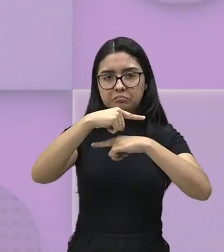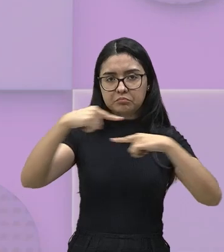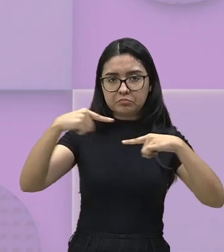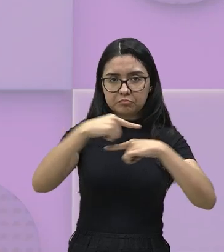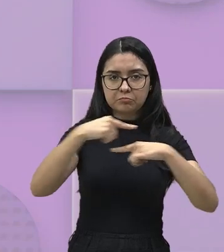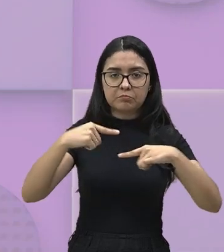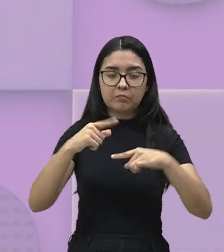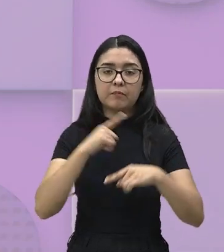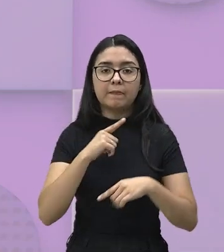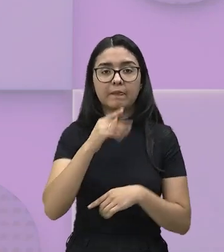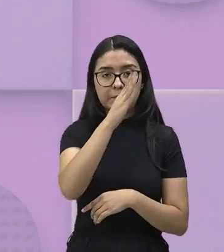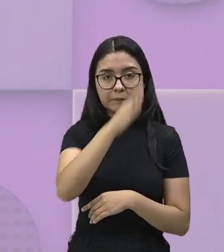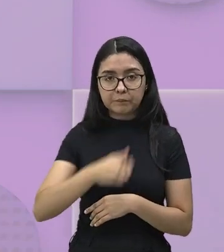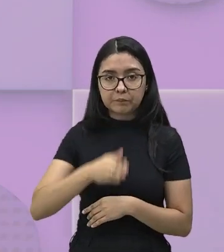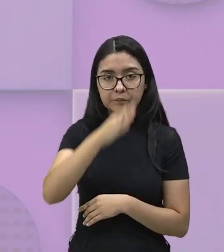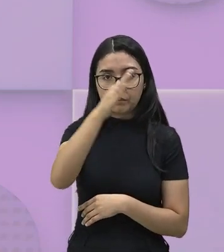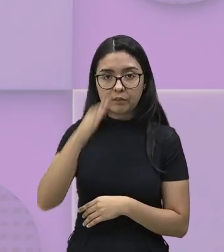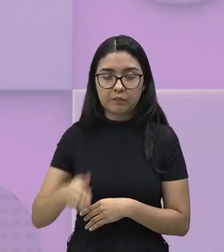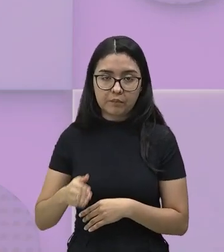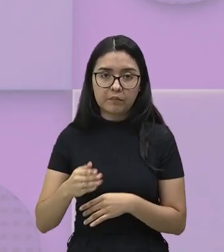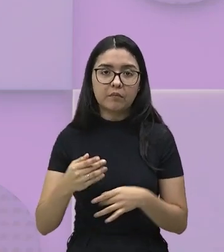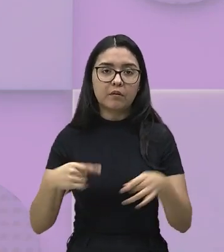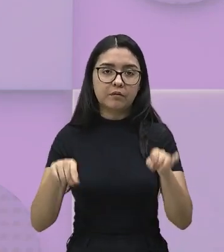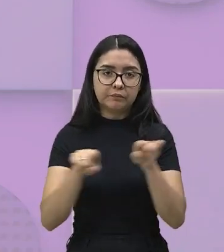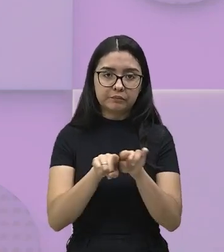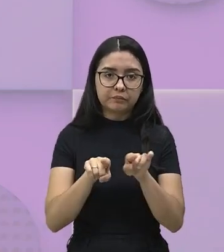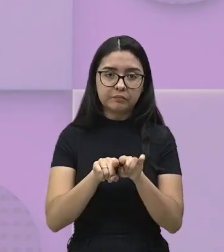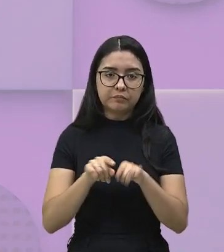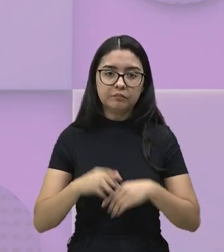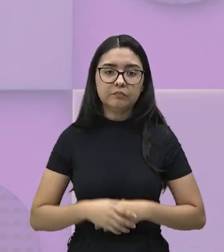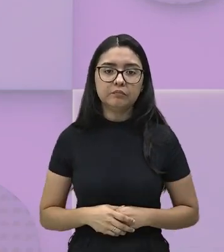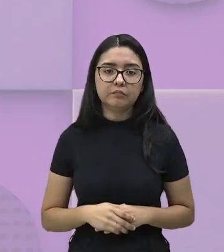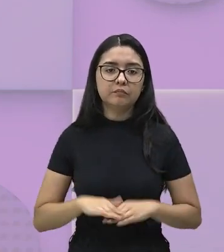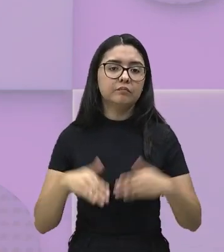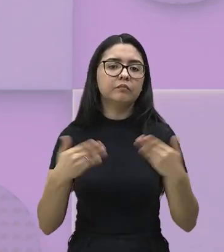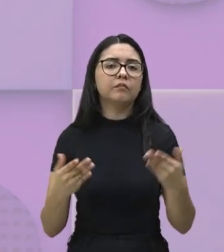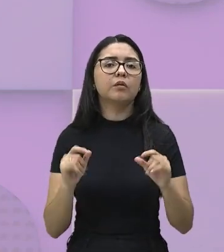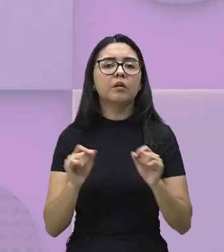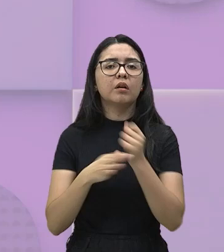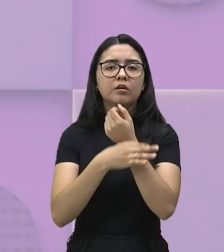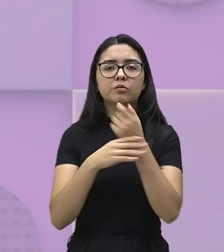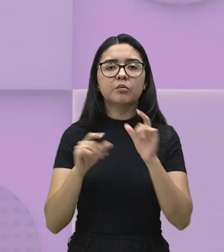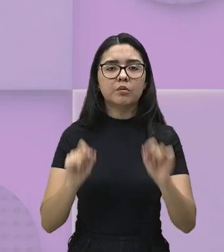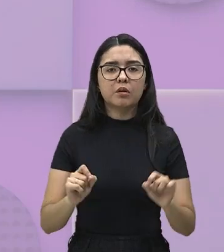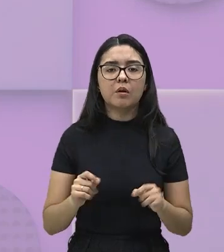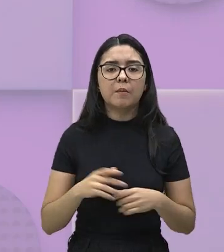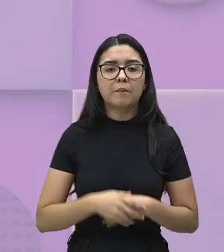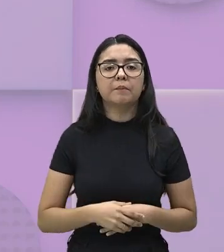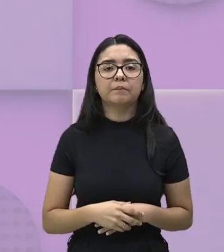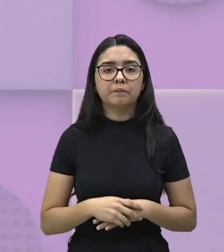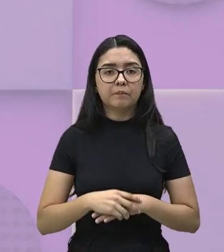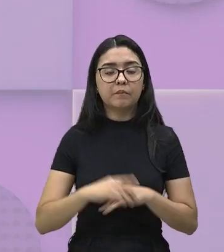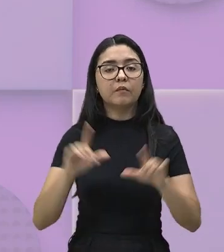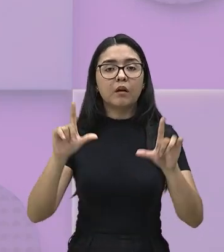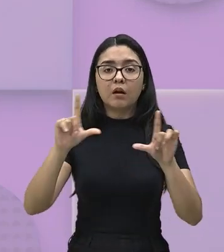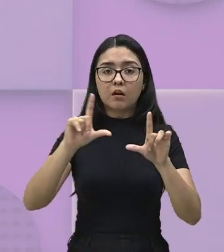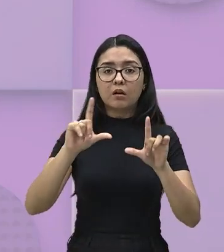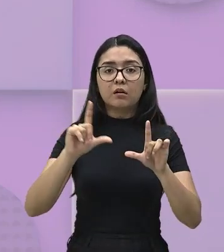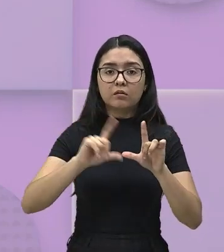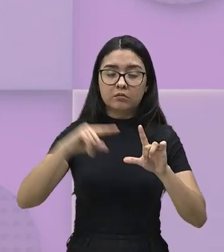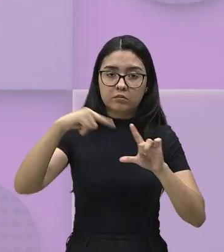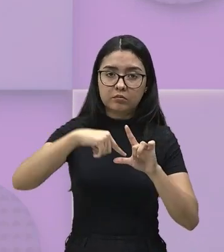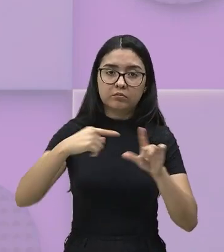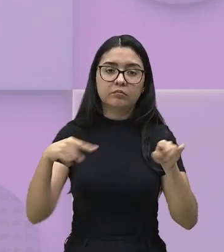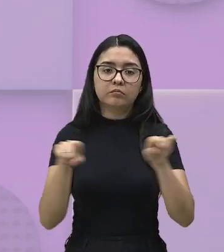esse fecho de retas. Eu vou ter retas transversais. Então, o que é que isso garante? Proporção entre os